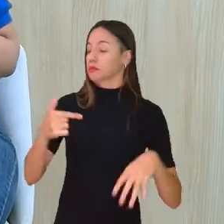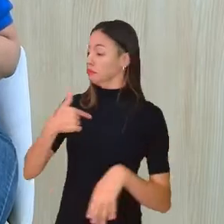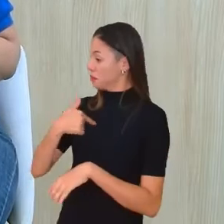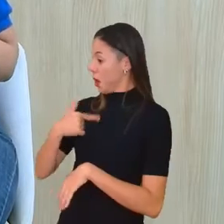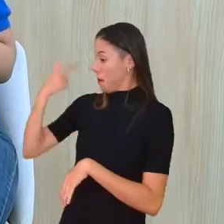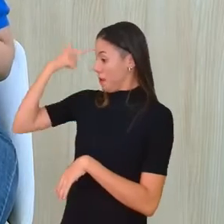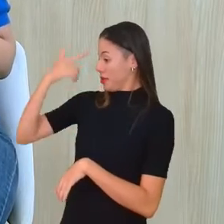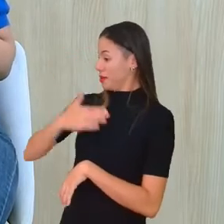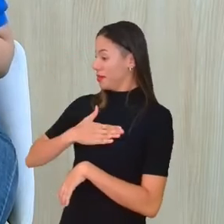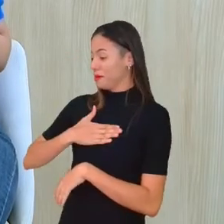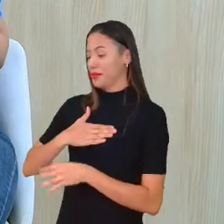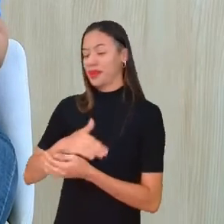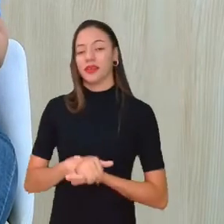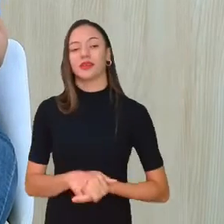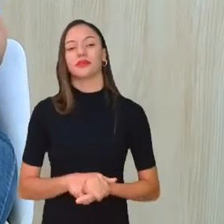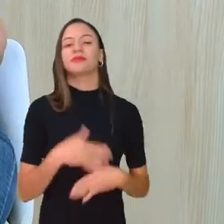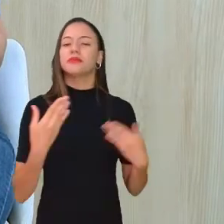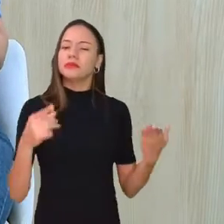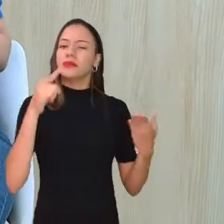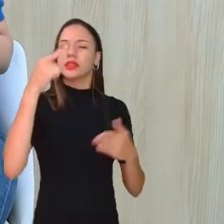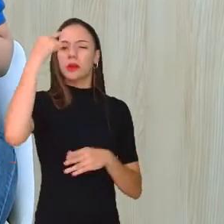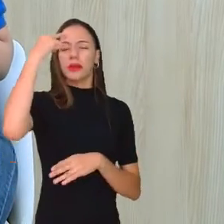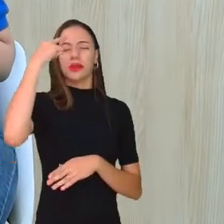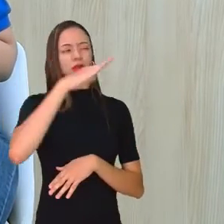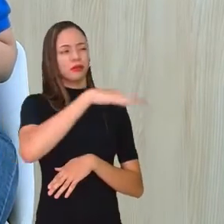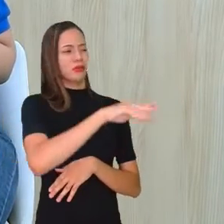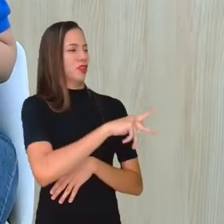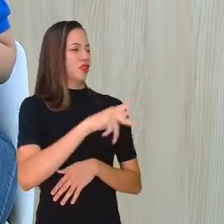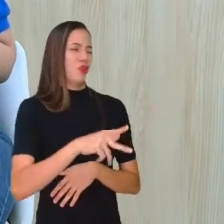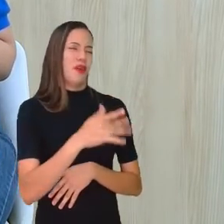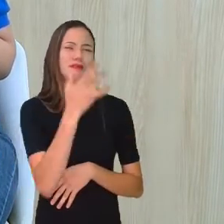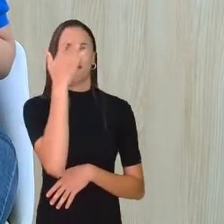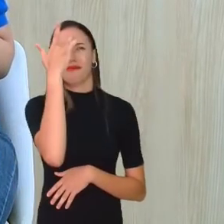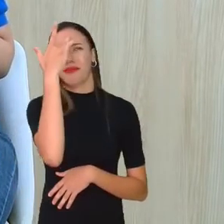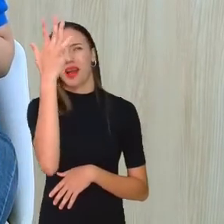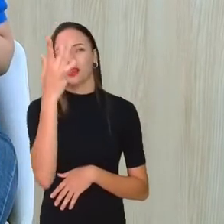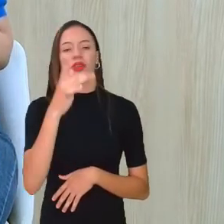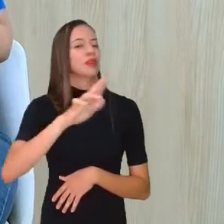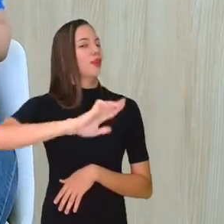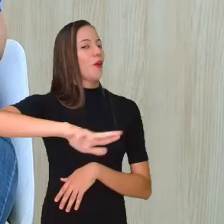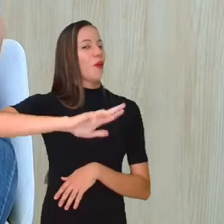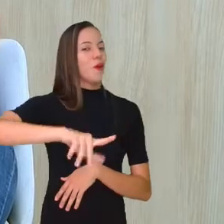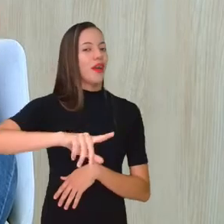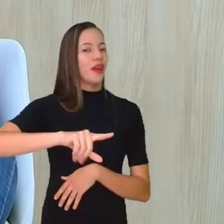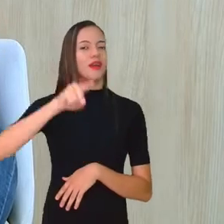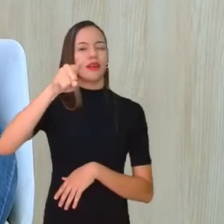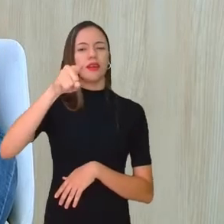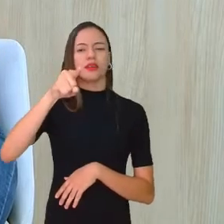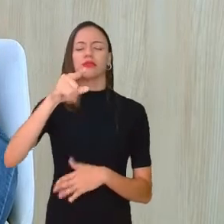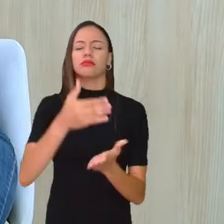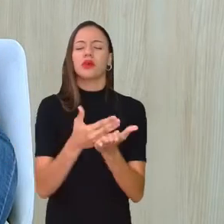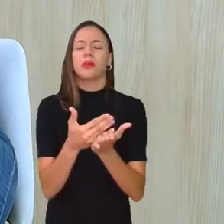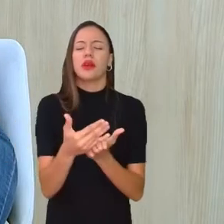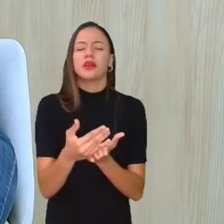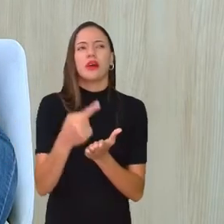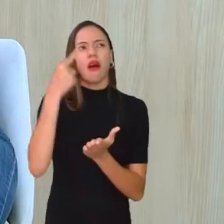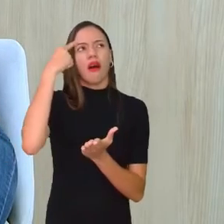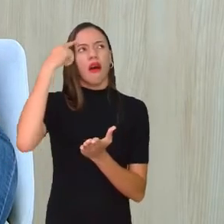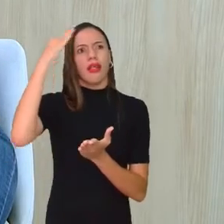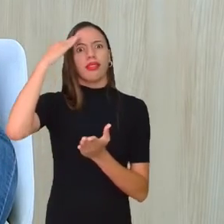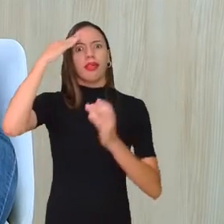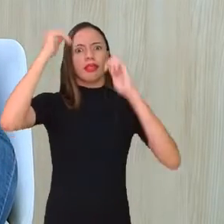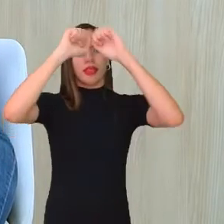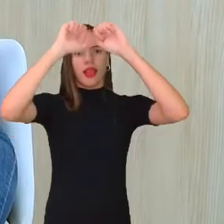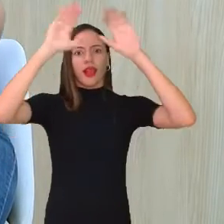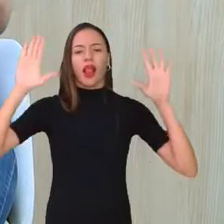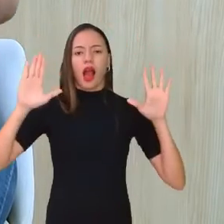minhas. Não é? E aí você pensa o seguinte, professor, é muito fácil. É não, gente. Quando você começa a ter essa noção da era